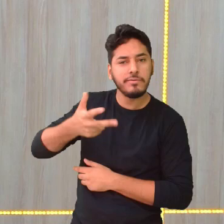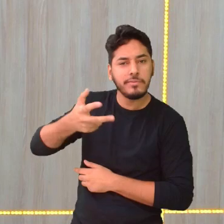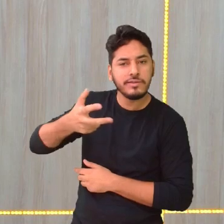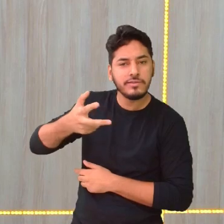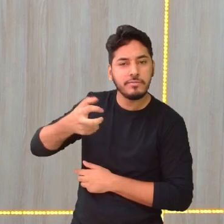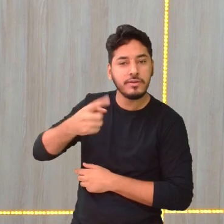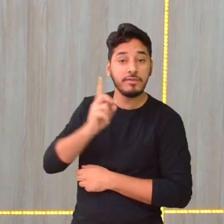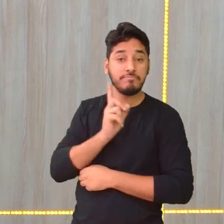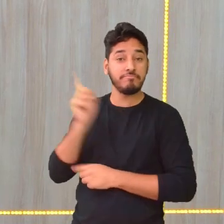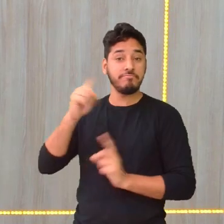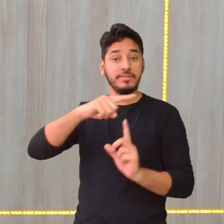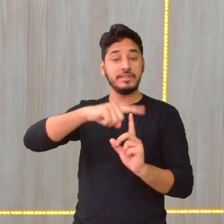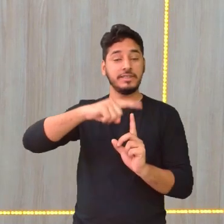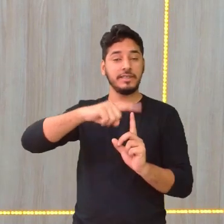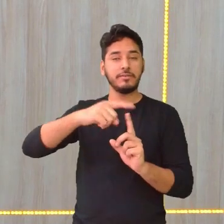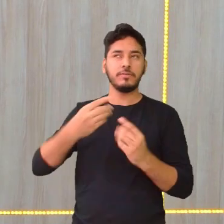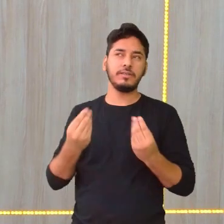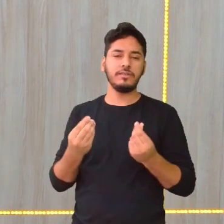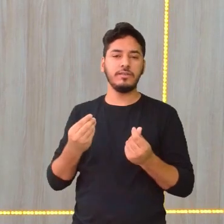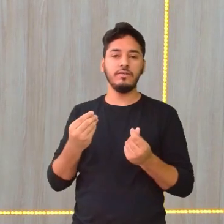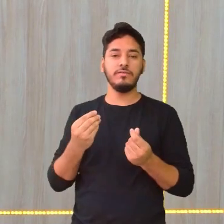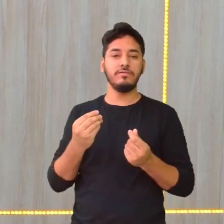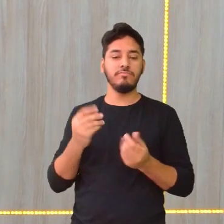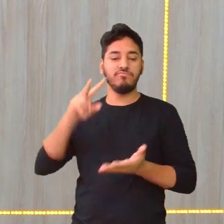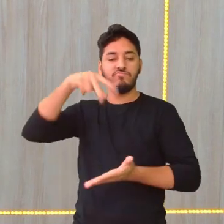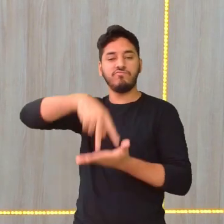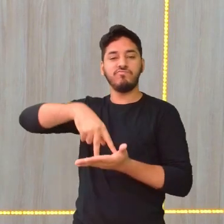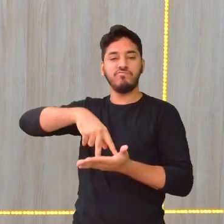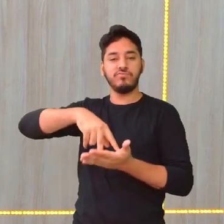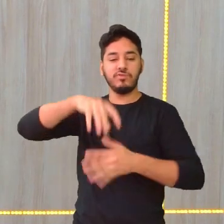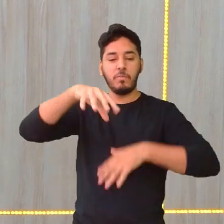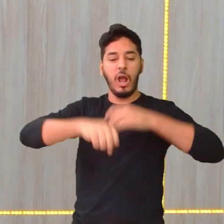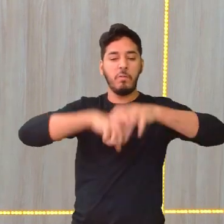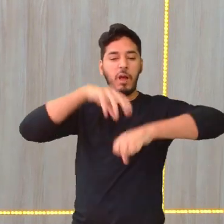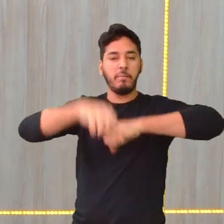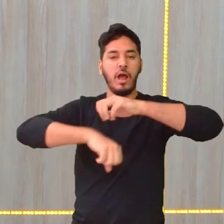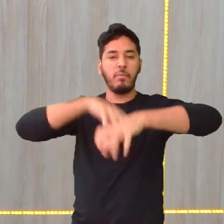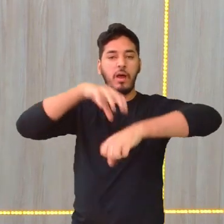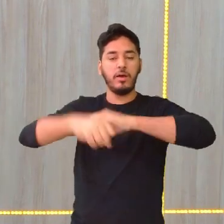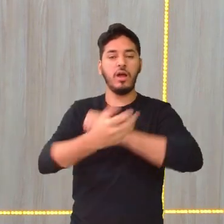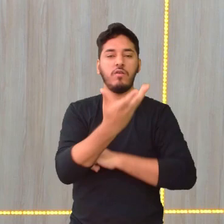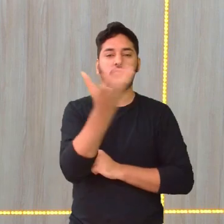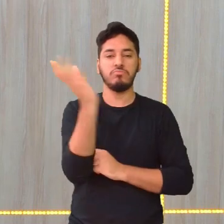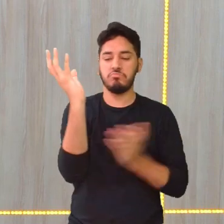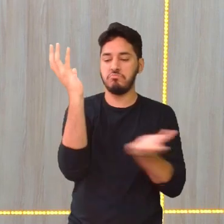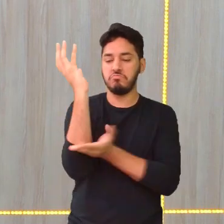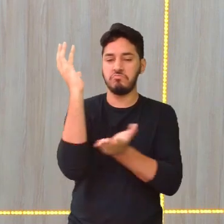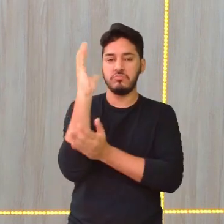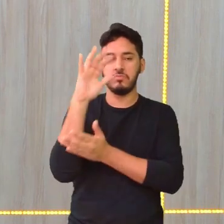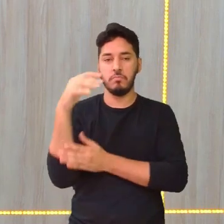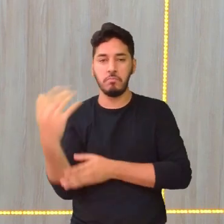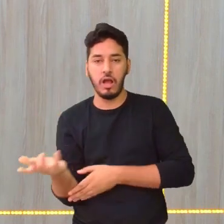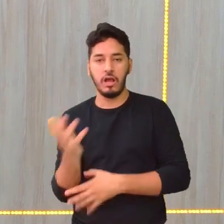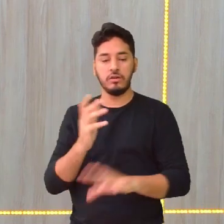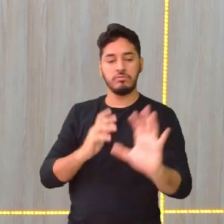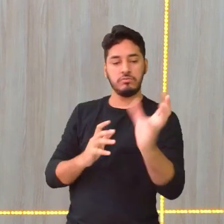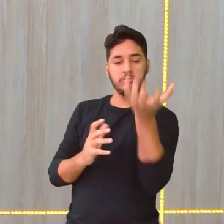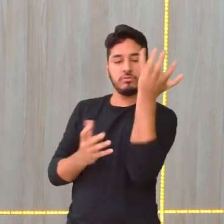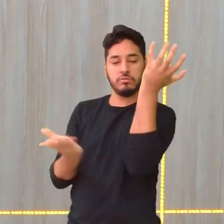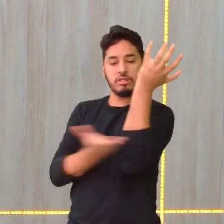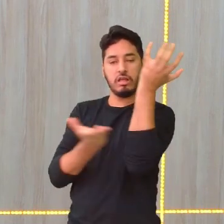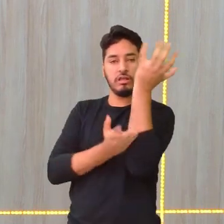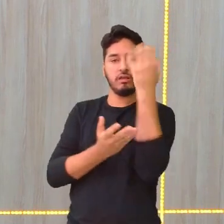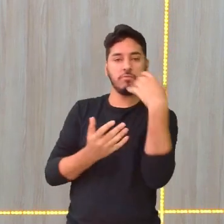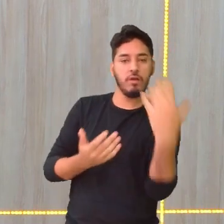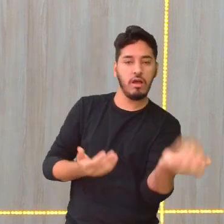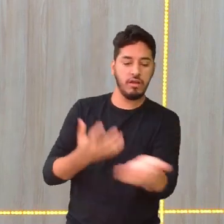esse tipo de atuação, de intervenção humana na natureza, né? Porque, como é visto de cima, a área onde a